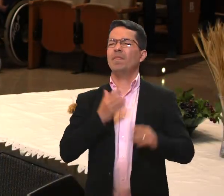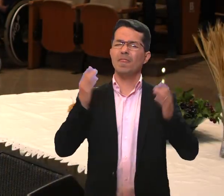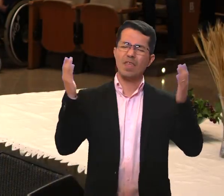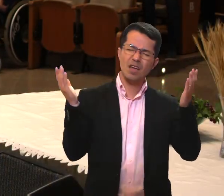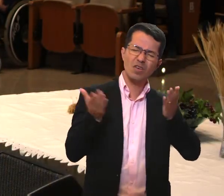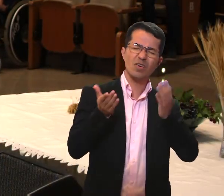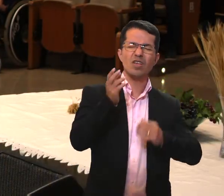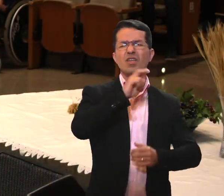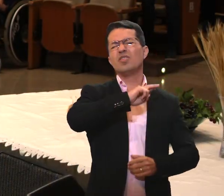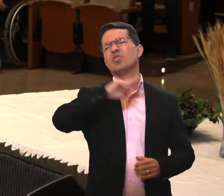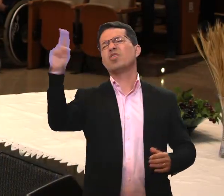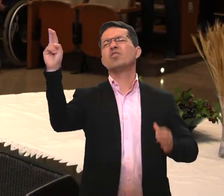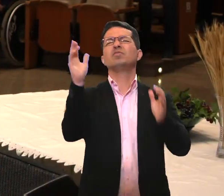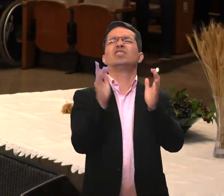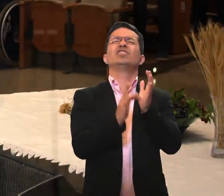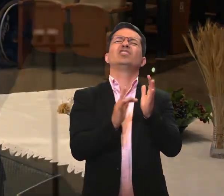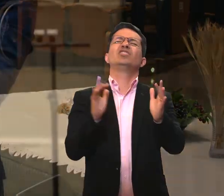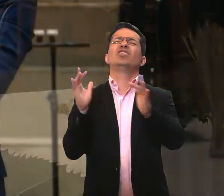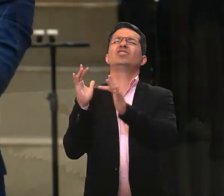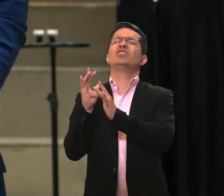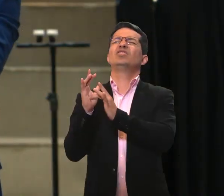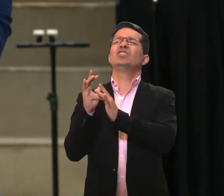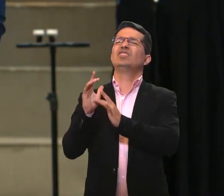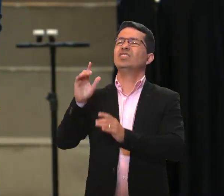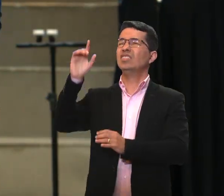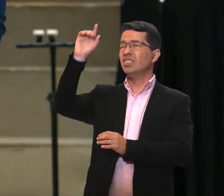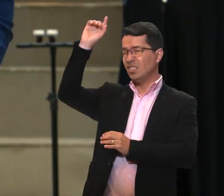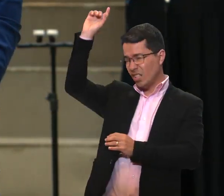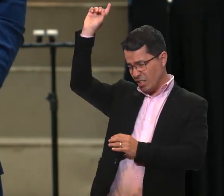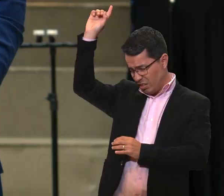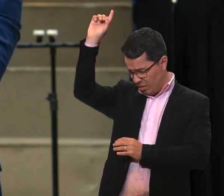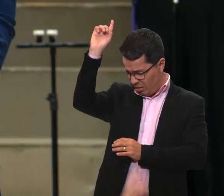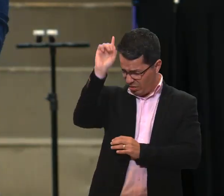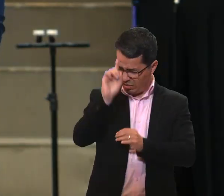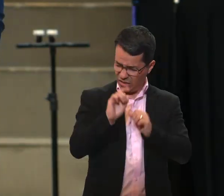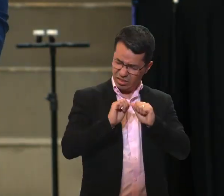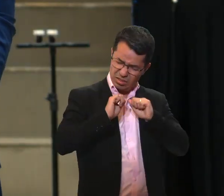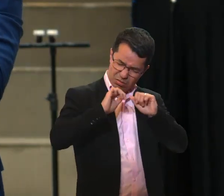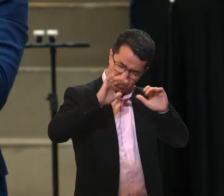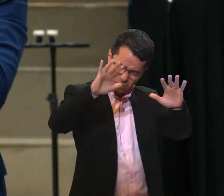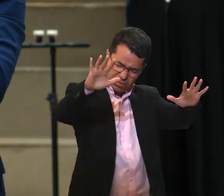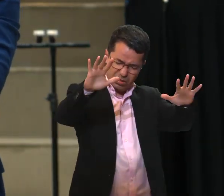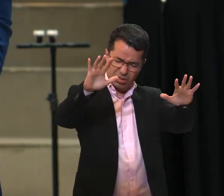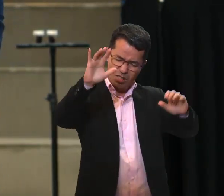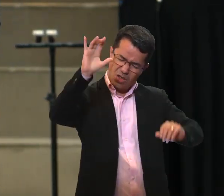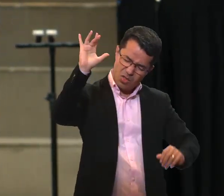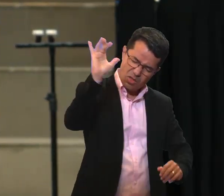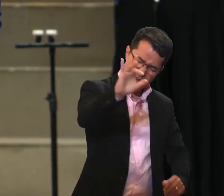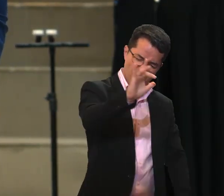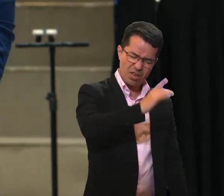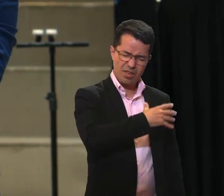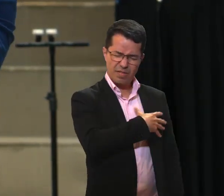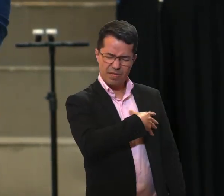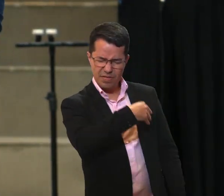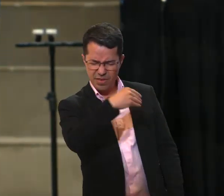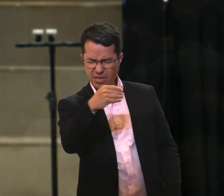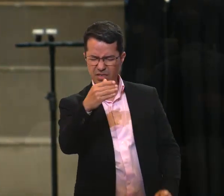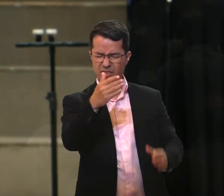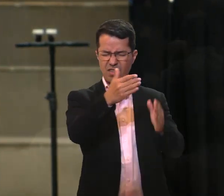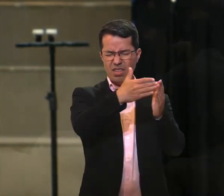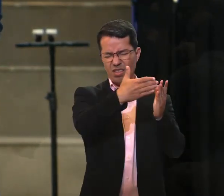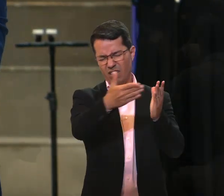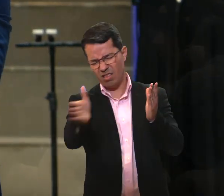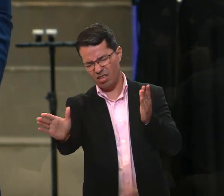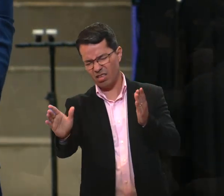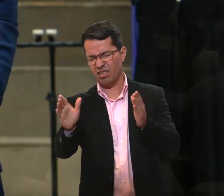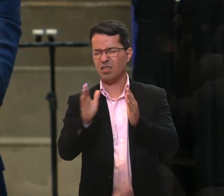que hoje, enquanto estamos aqui, o Senhor possa visitar os nossos filhos, aqueles que estão longe, que o Senhor os traga